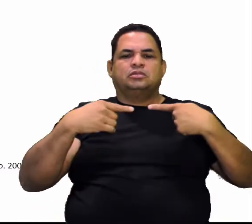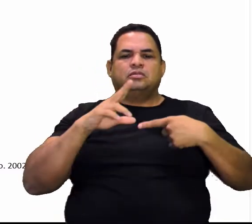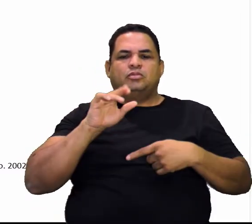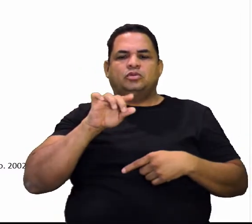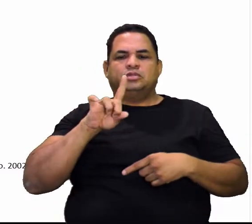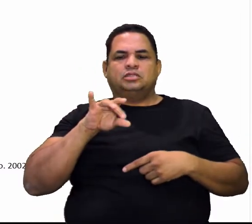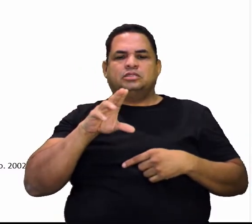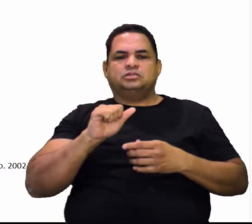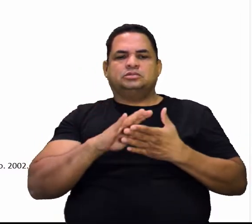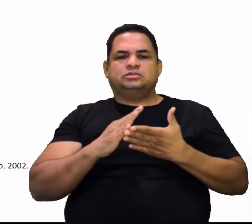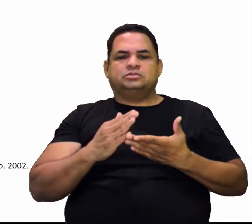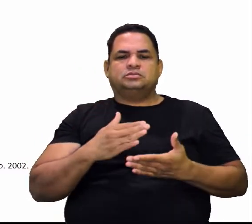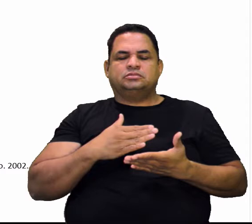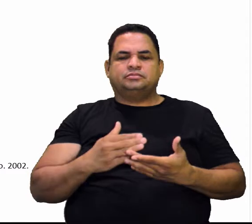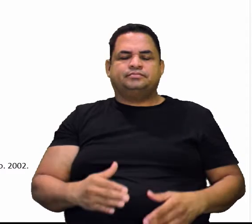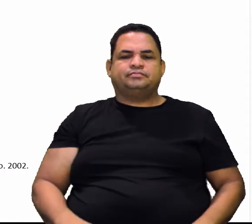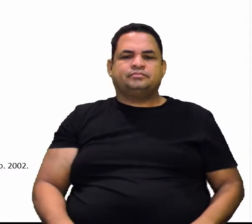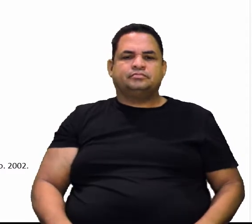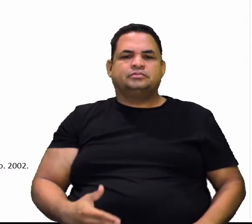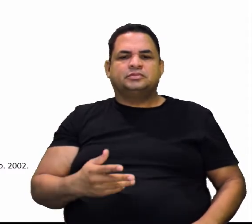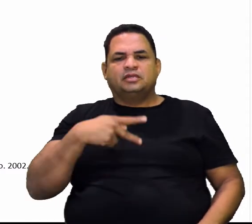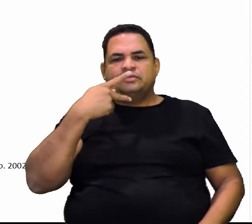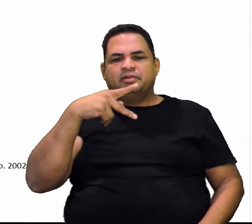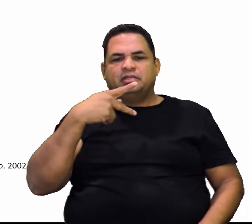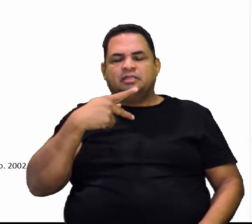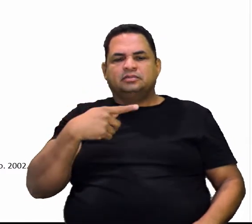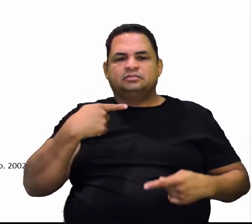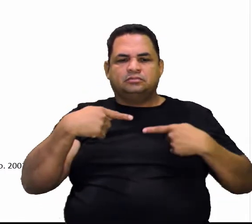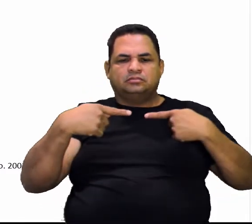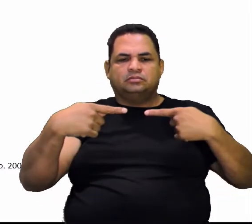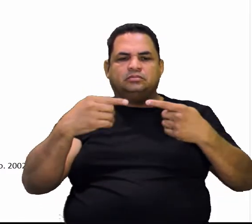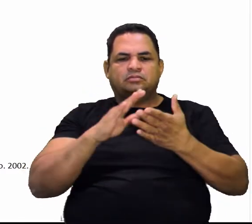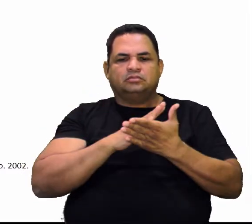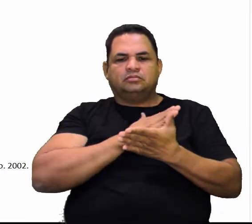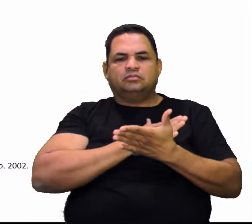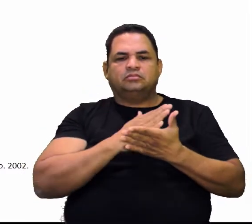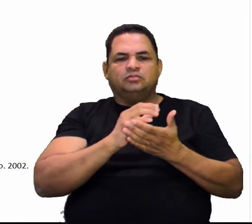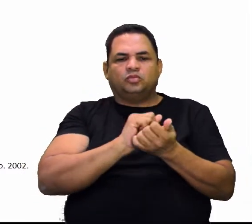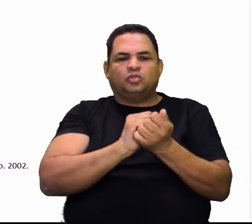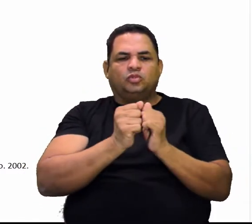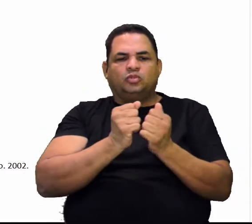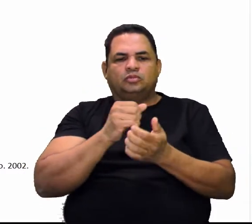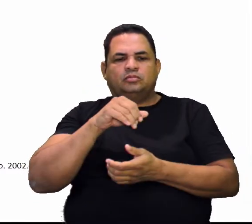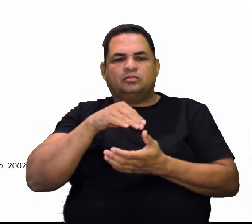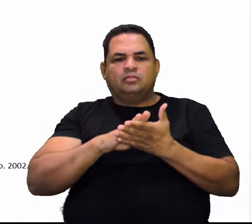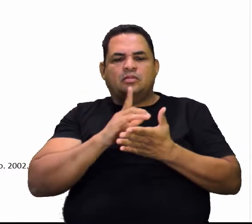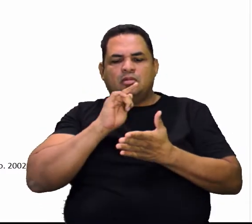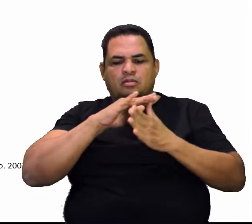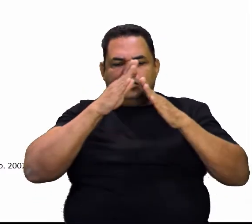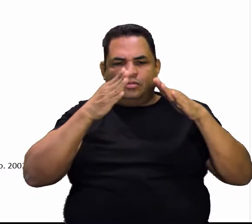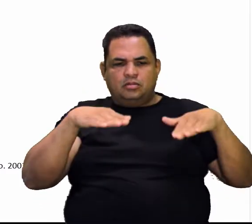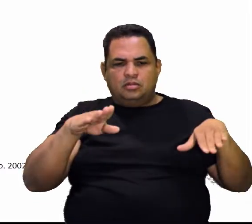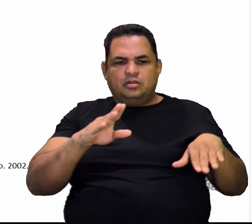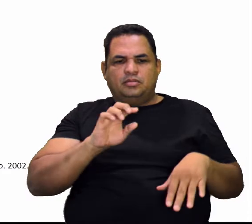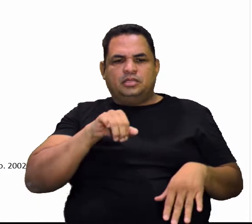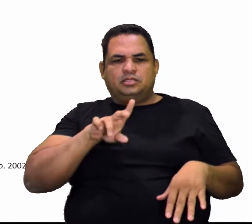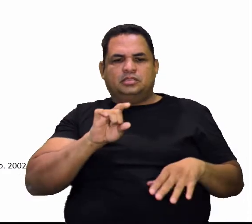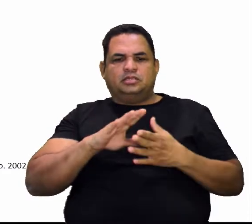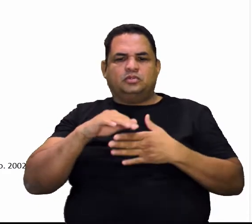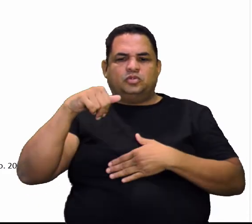guerras púnicas, tão retratadas guerra púnica, e passou a controlar o Mediterrâneo e o norte da